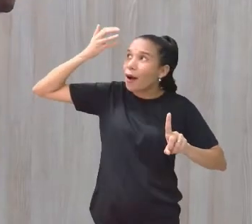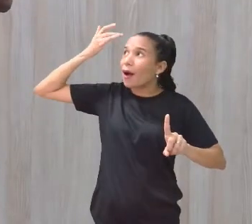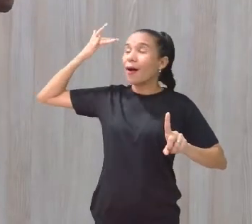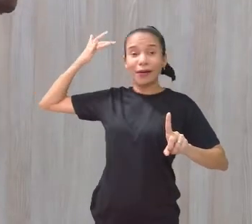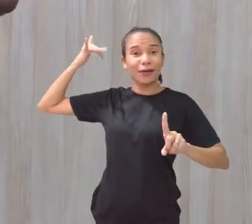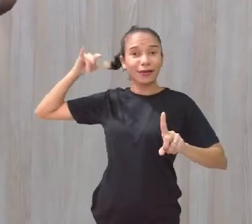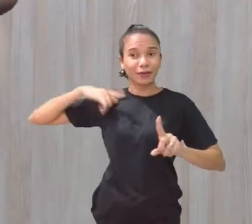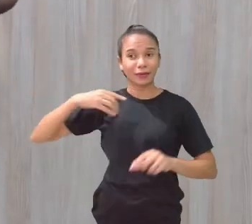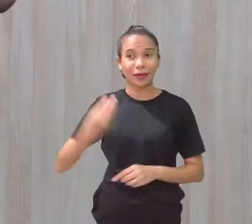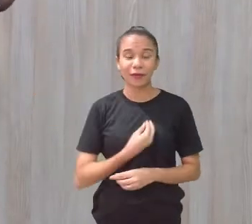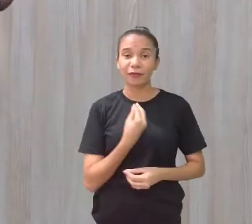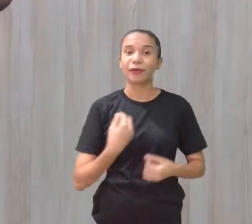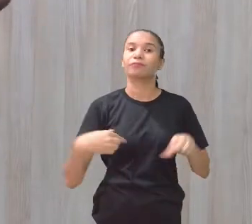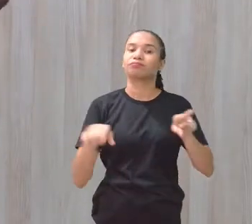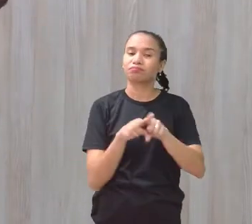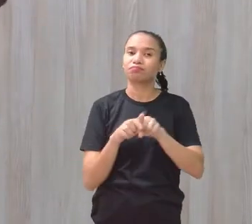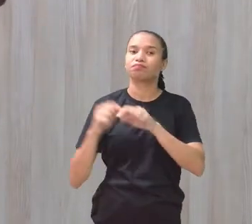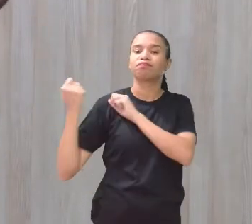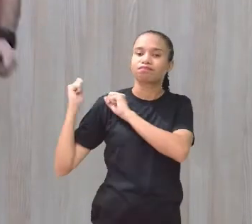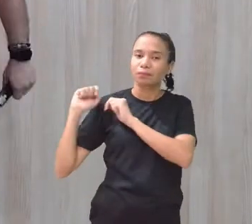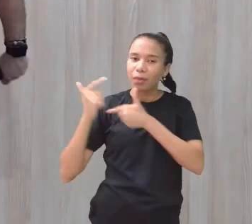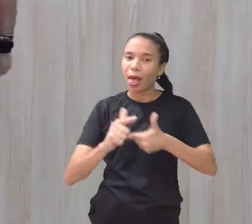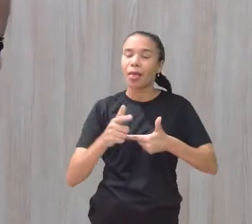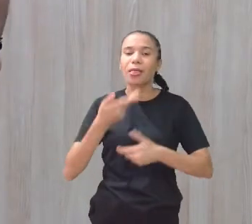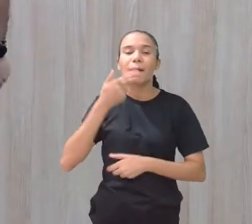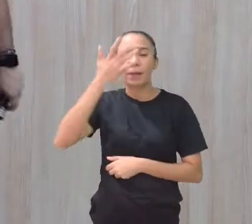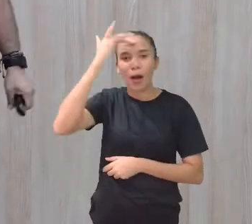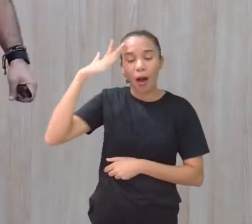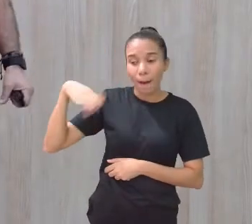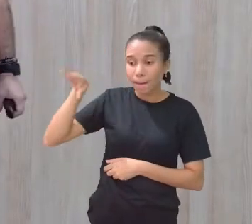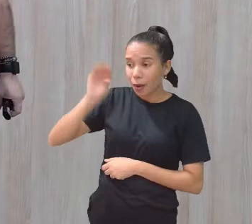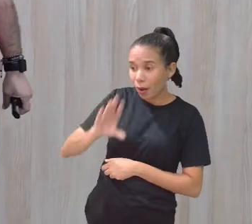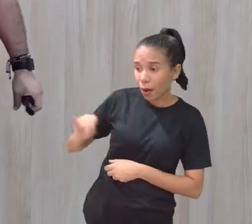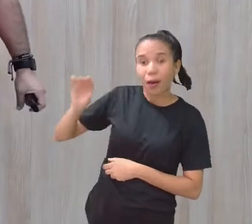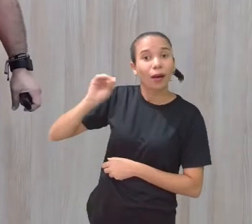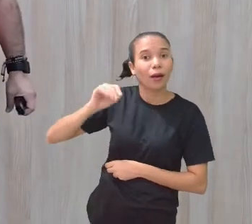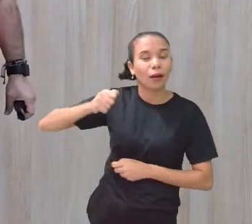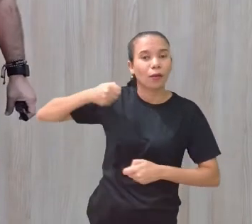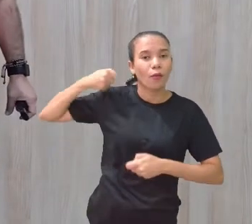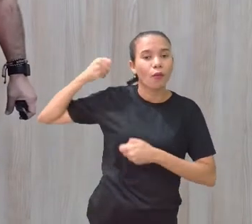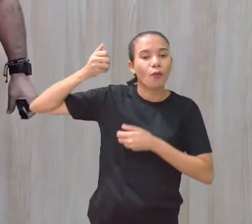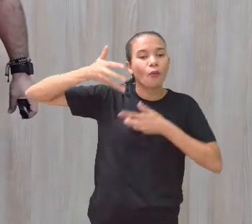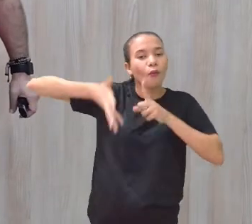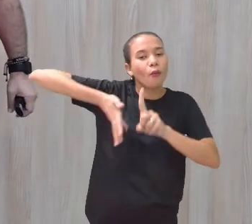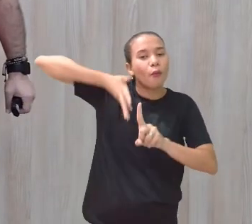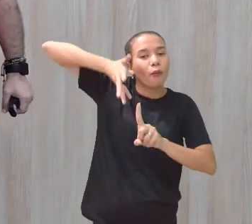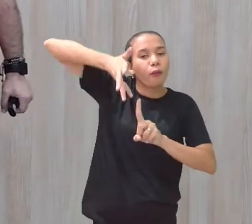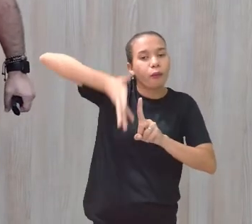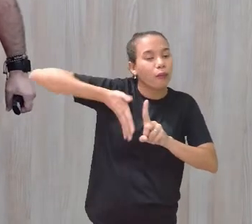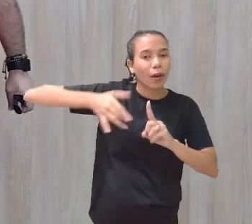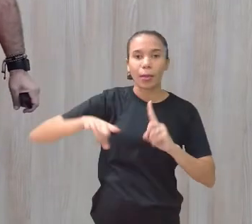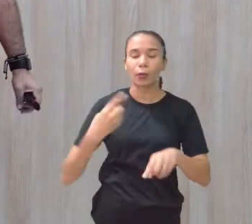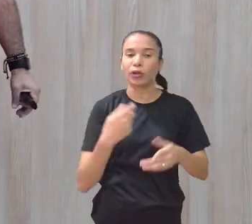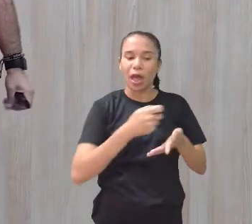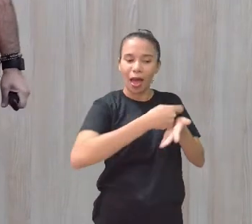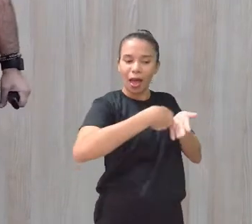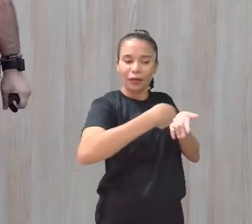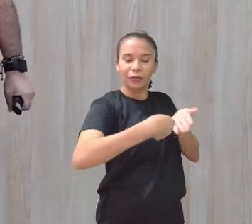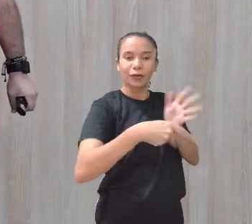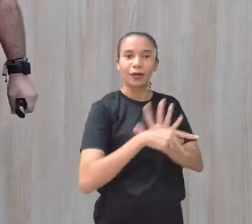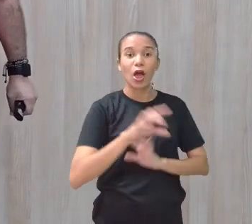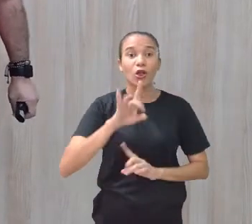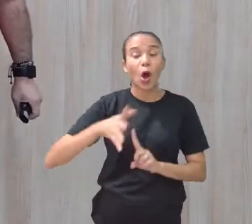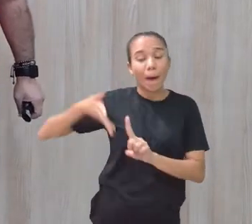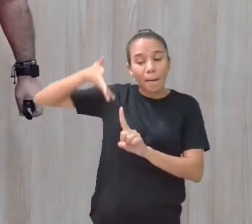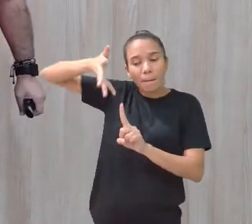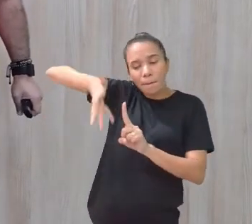povo por meio da tradição oral. E essa tradição oral, seja não escrita, né, mas a oralidade,